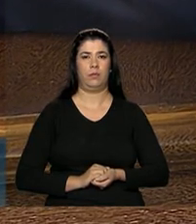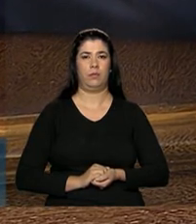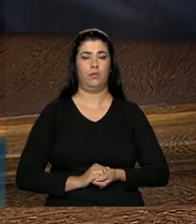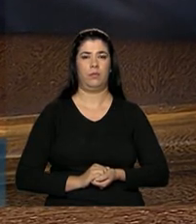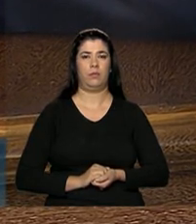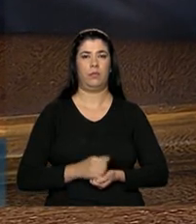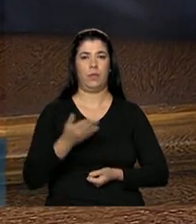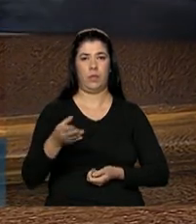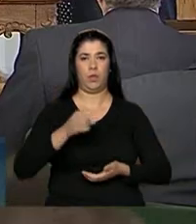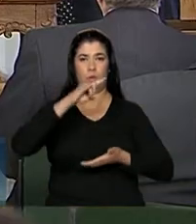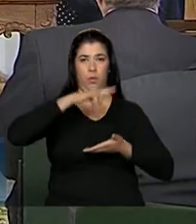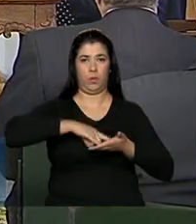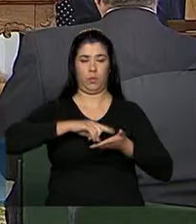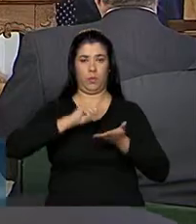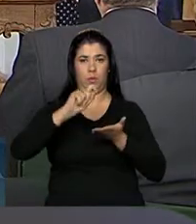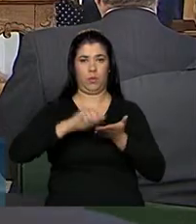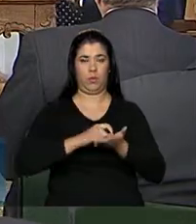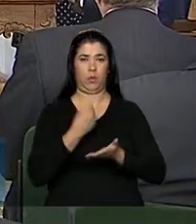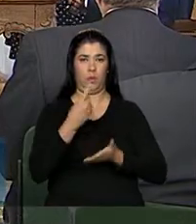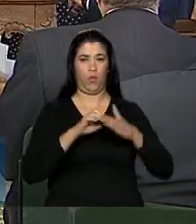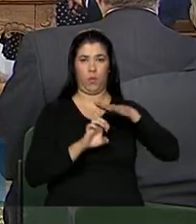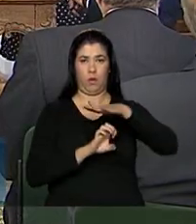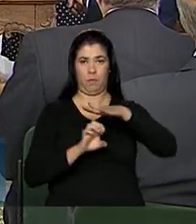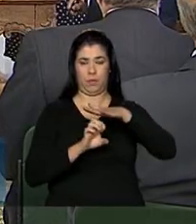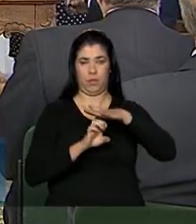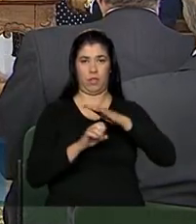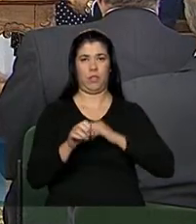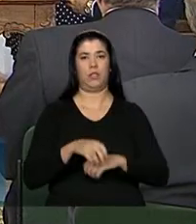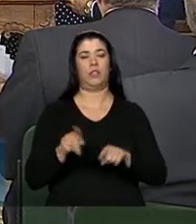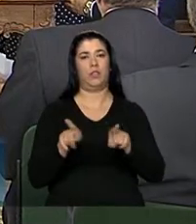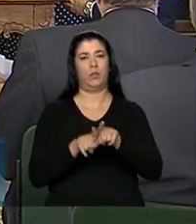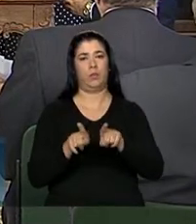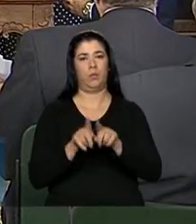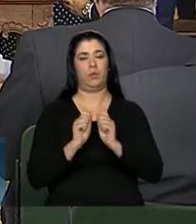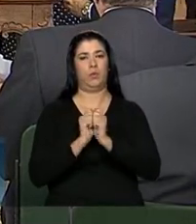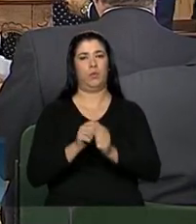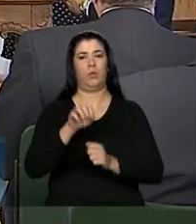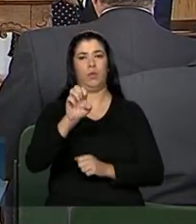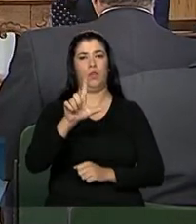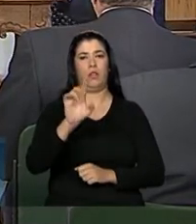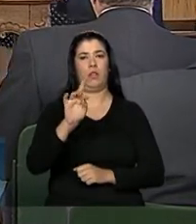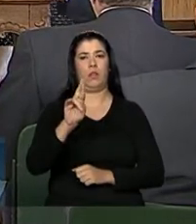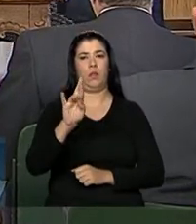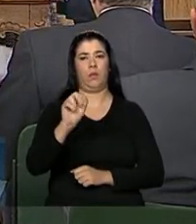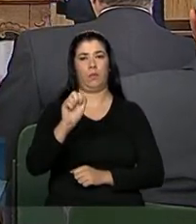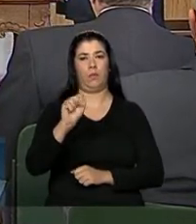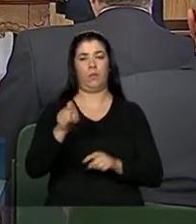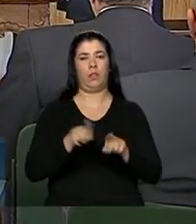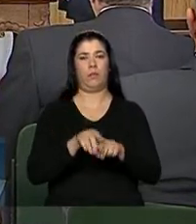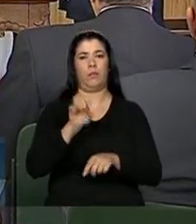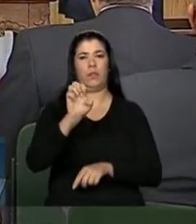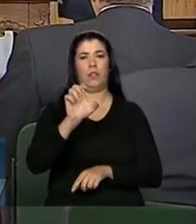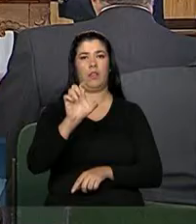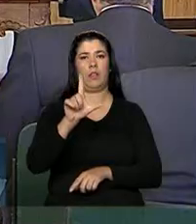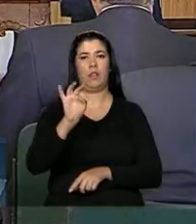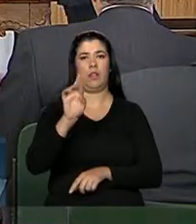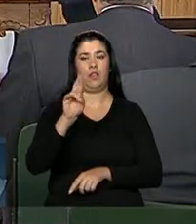Um memorando assinado entre uma empresa coreana, a Eletrobras, e a Eletronuclear do